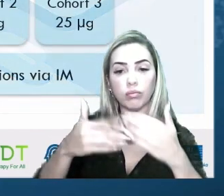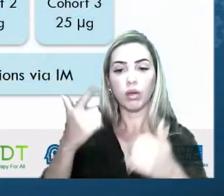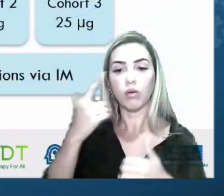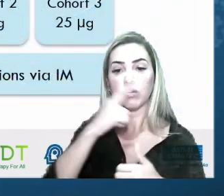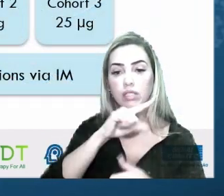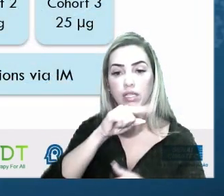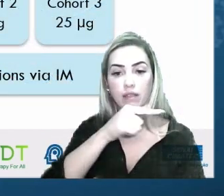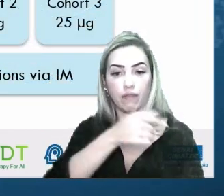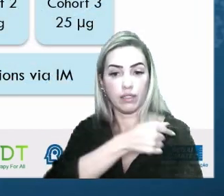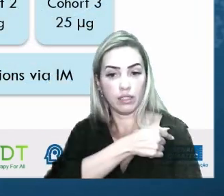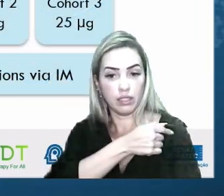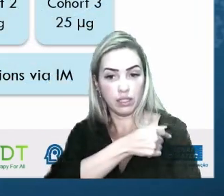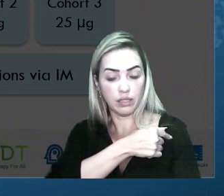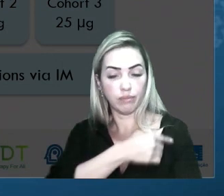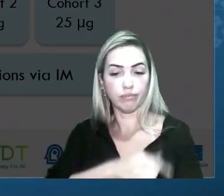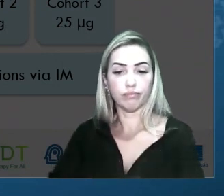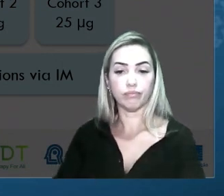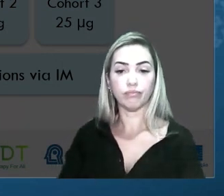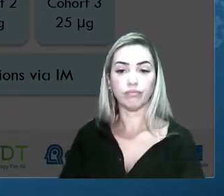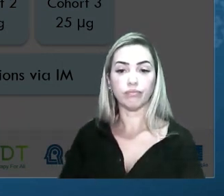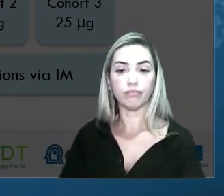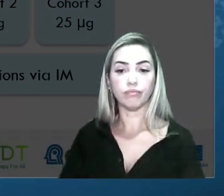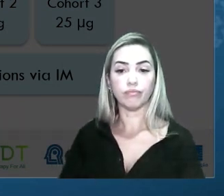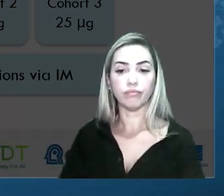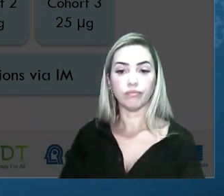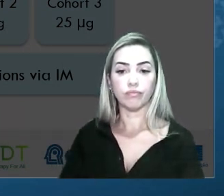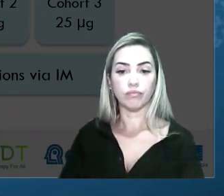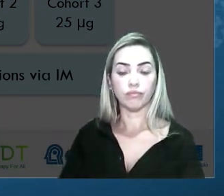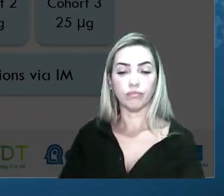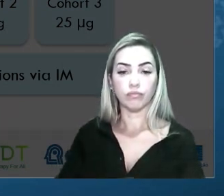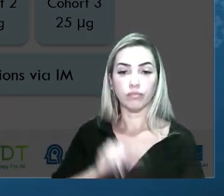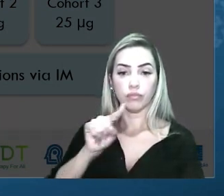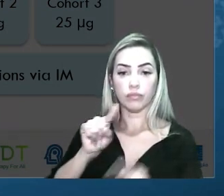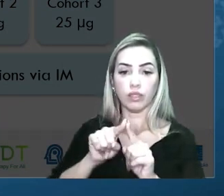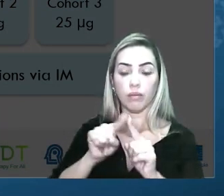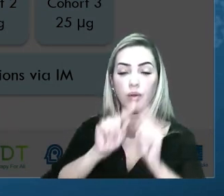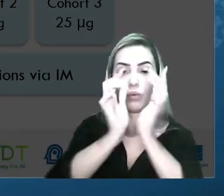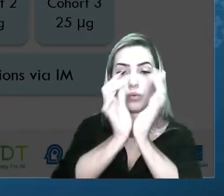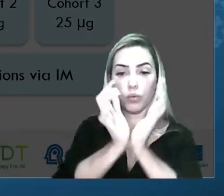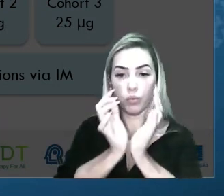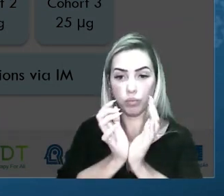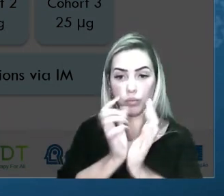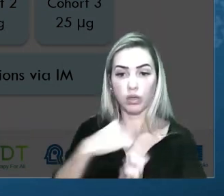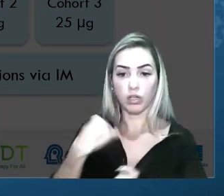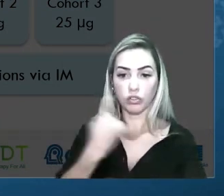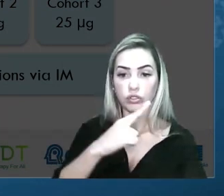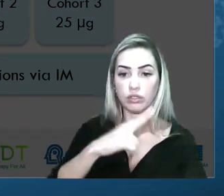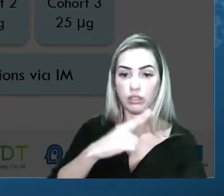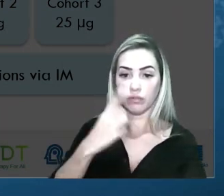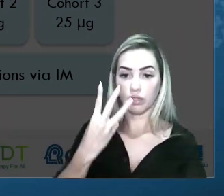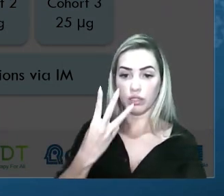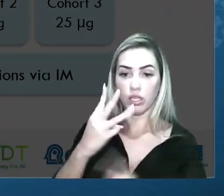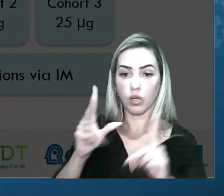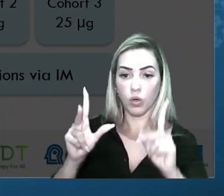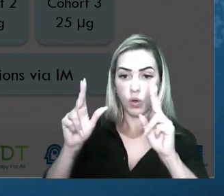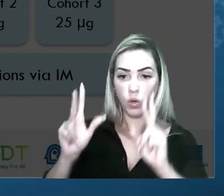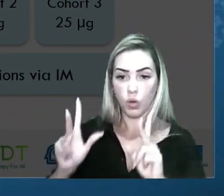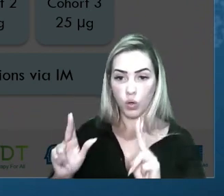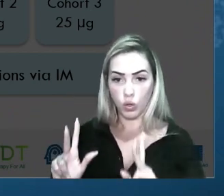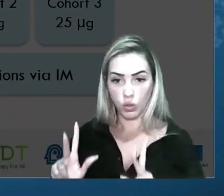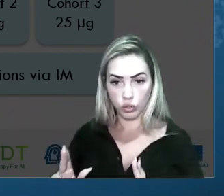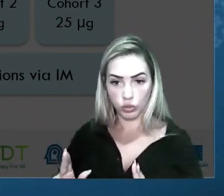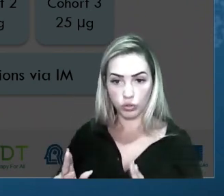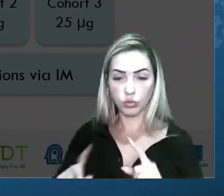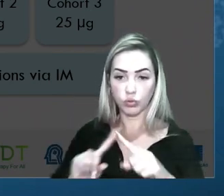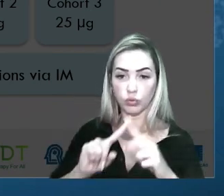vacina. E aqui estão os grupos, né? A gente teve 3 coortes, 2 com